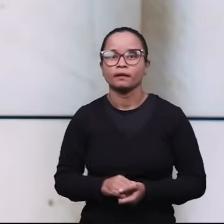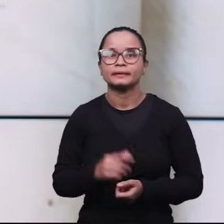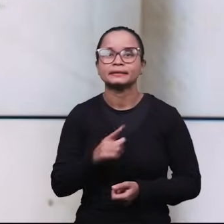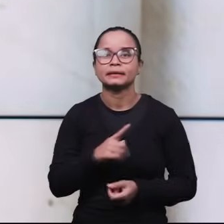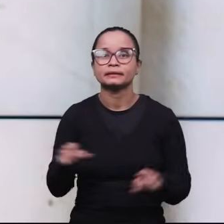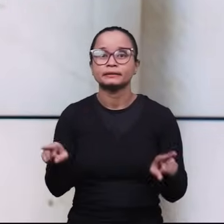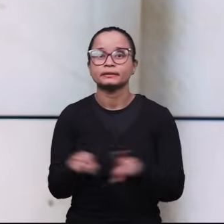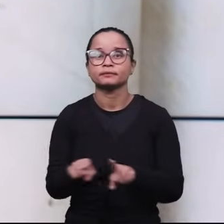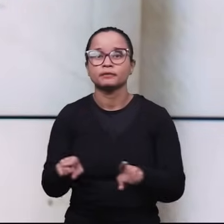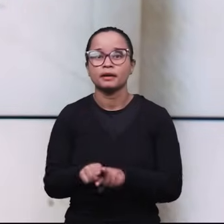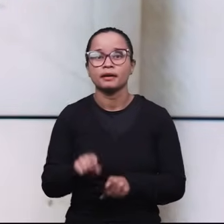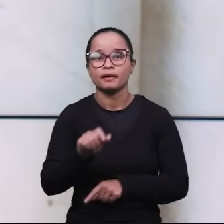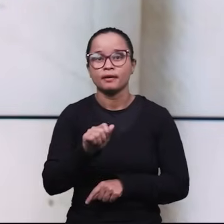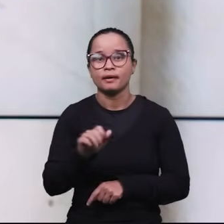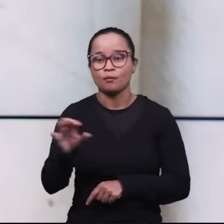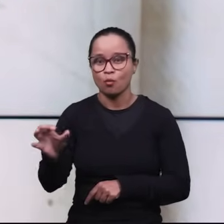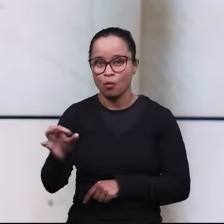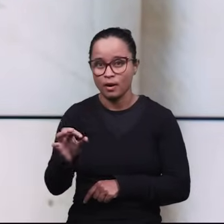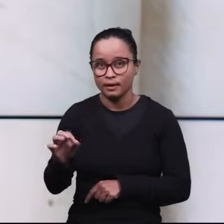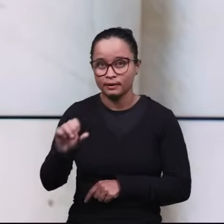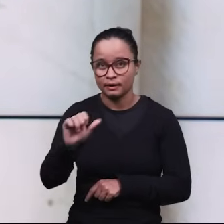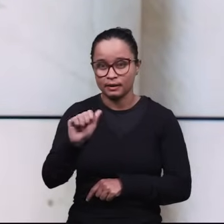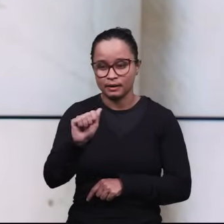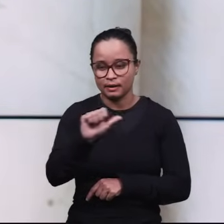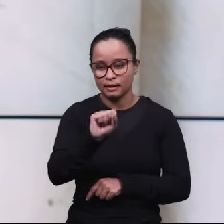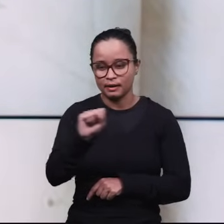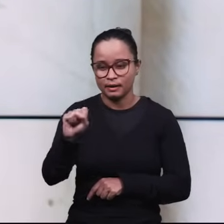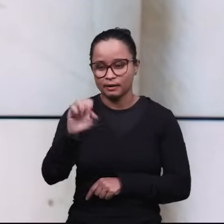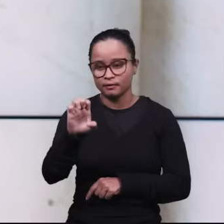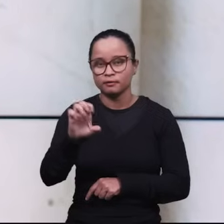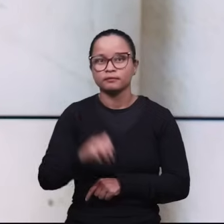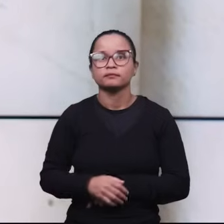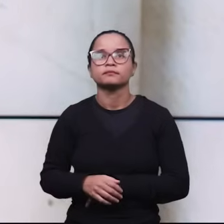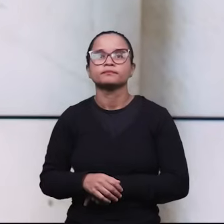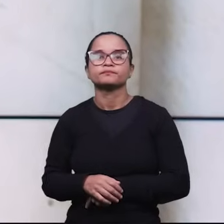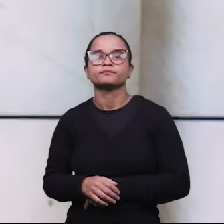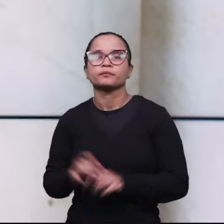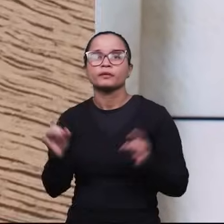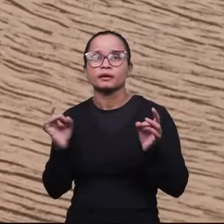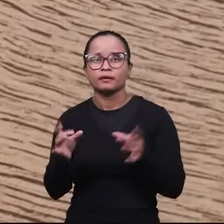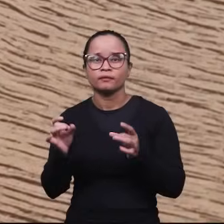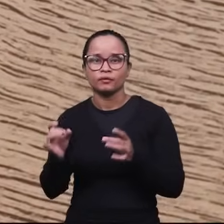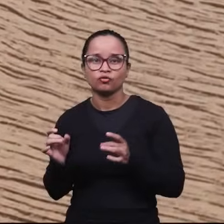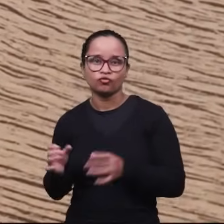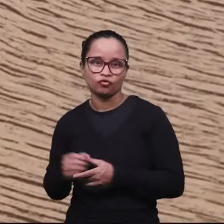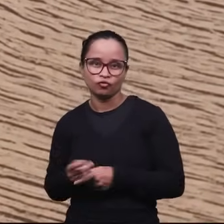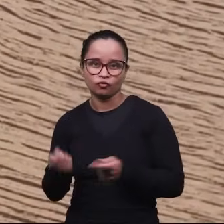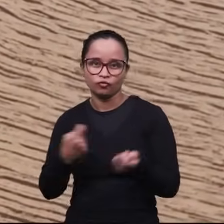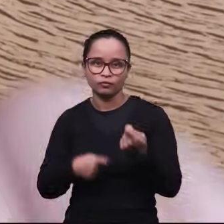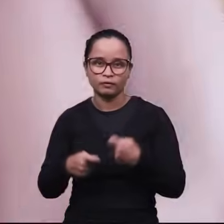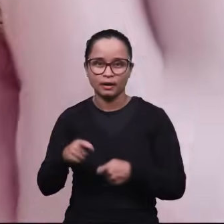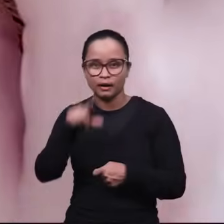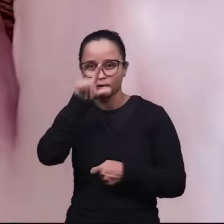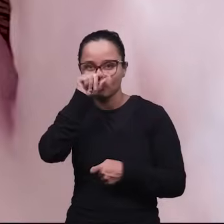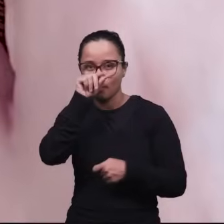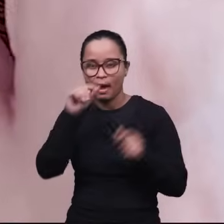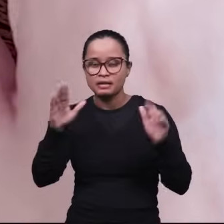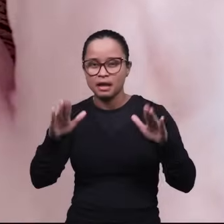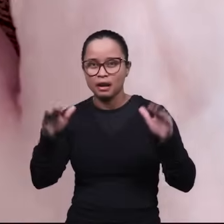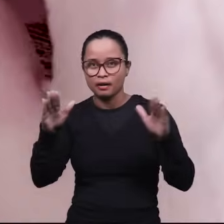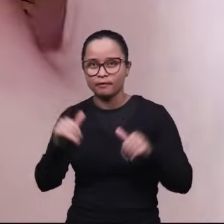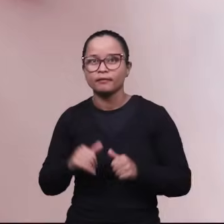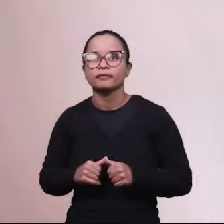asse. O asse era aquela moeda que vendiam nos mercados os passarinhos,